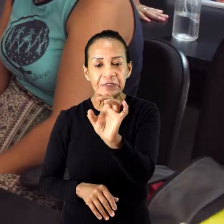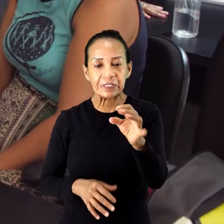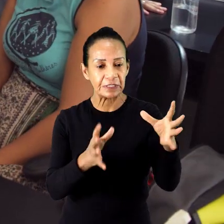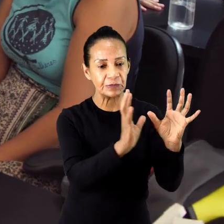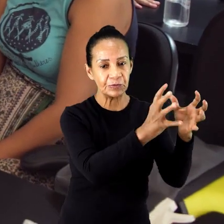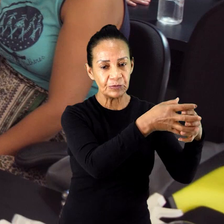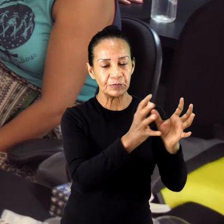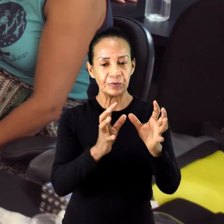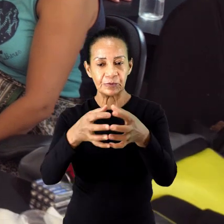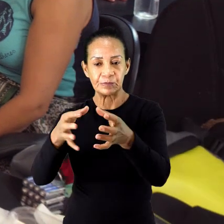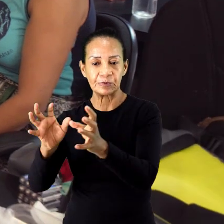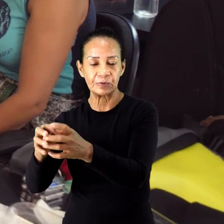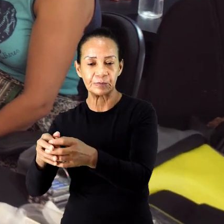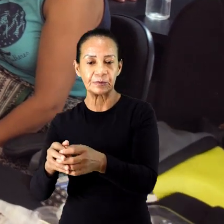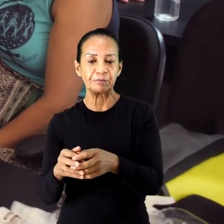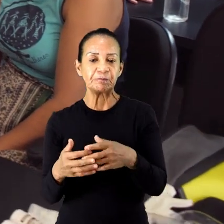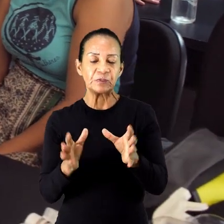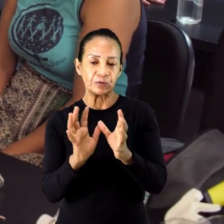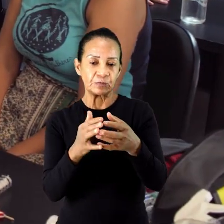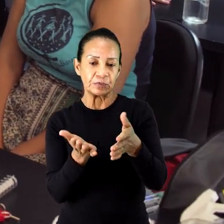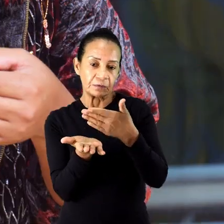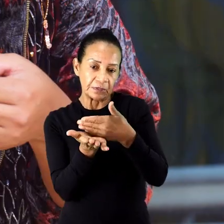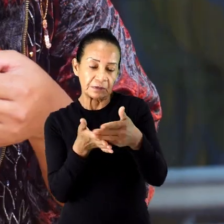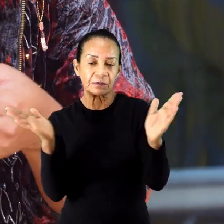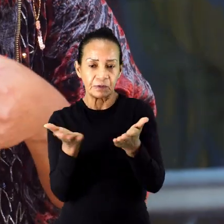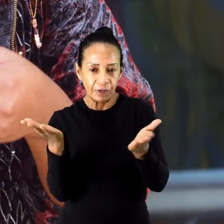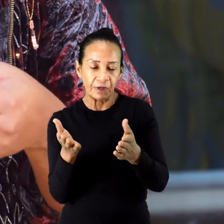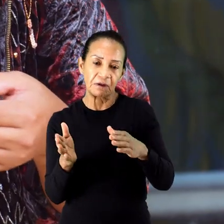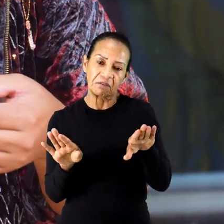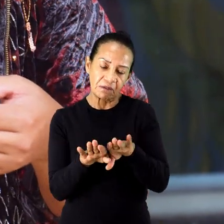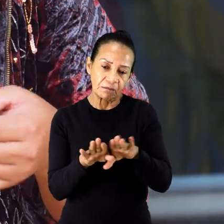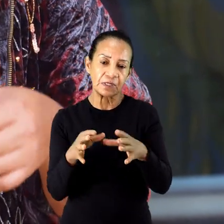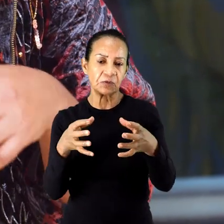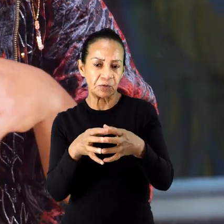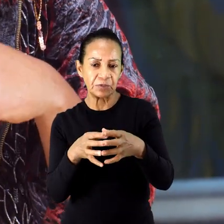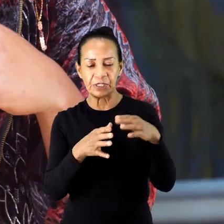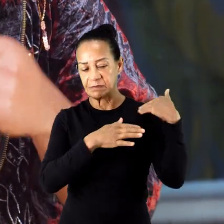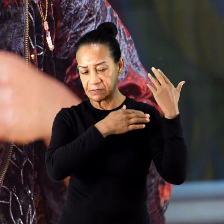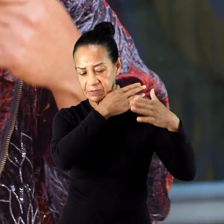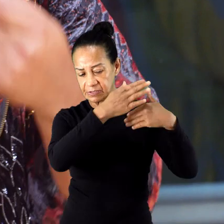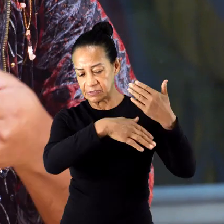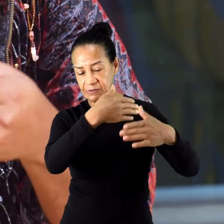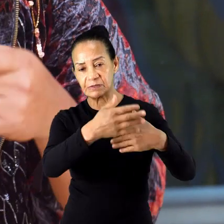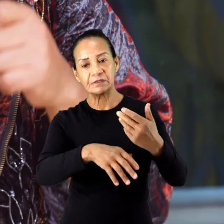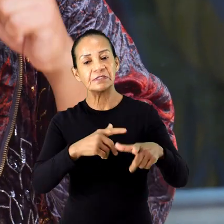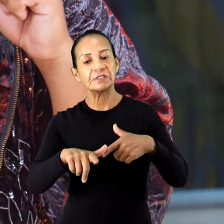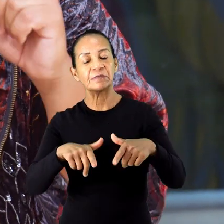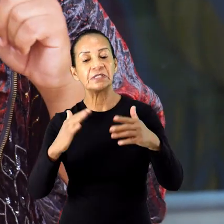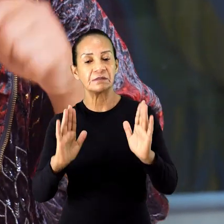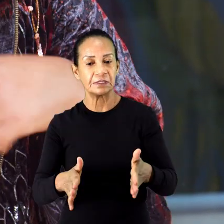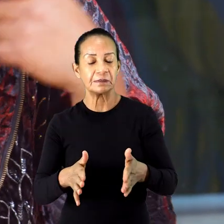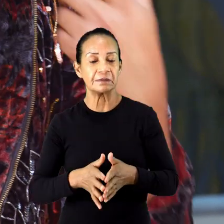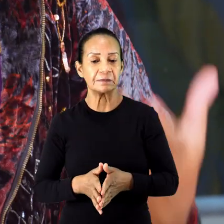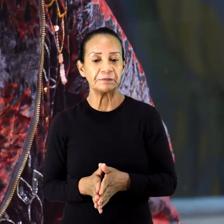um, assim, da Zona Leste. Tanto para grupos que estão iniciando, como para grupos que já têm uma estrada, mas nesse sentido da organização, nesse